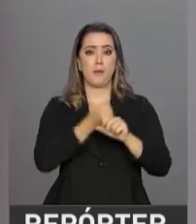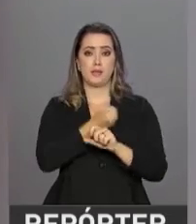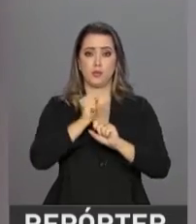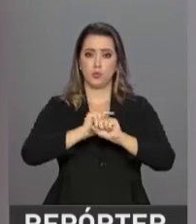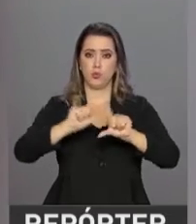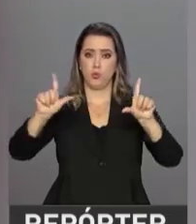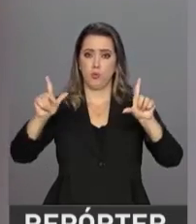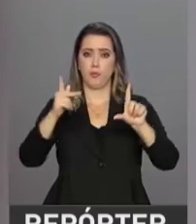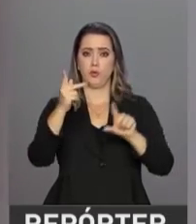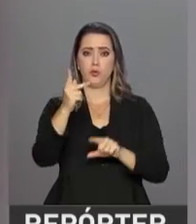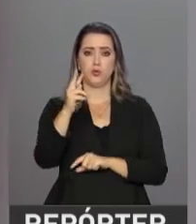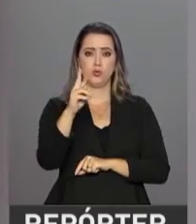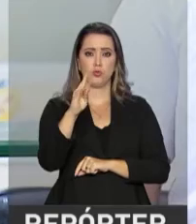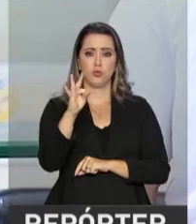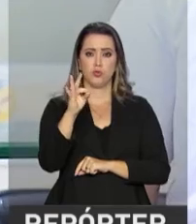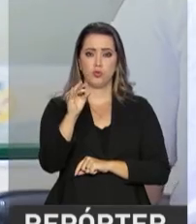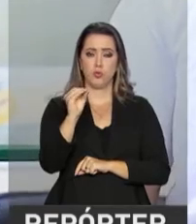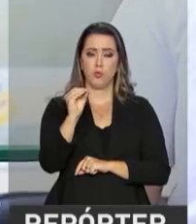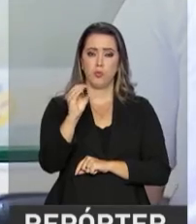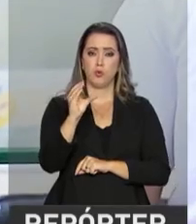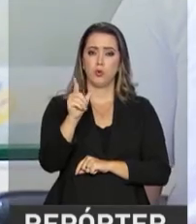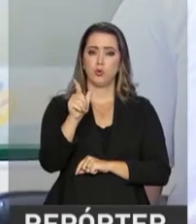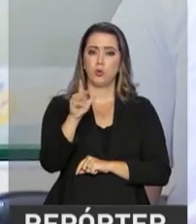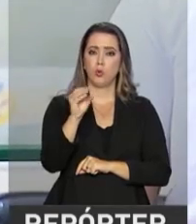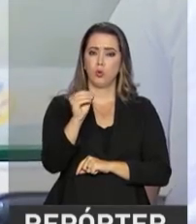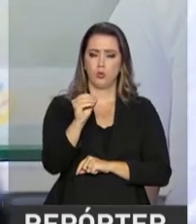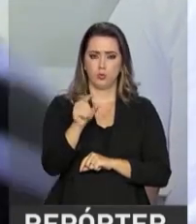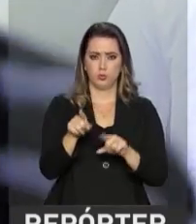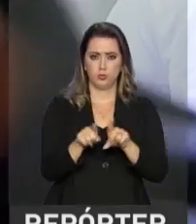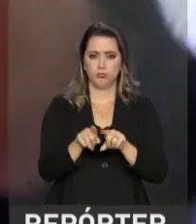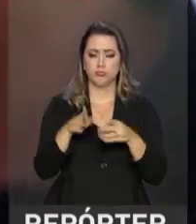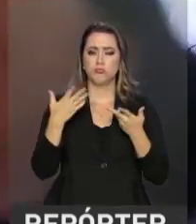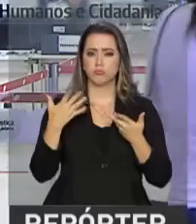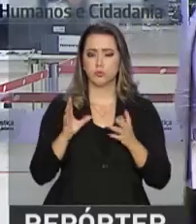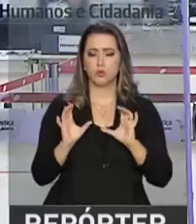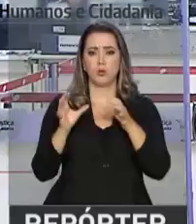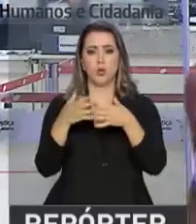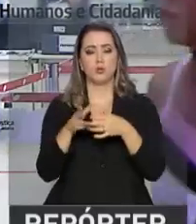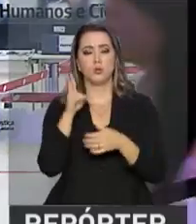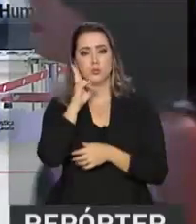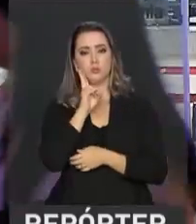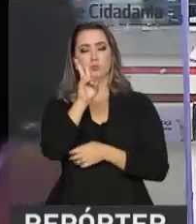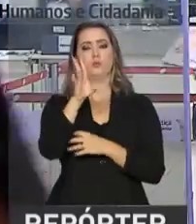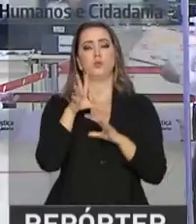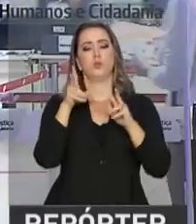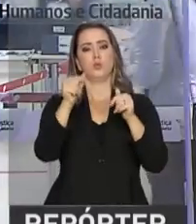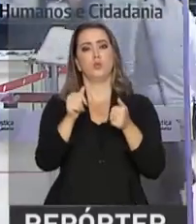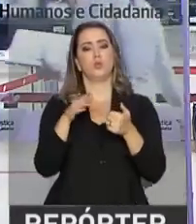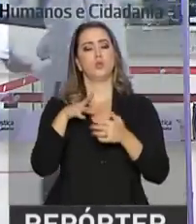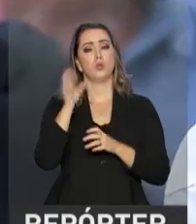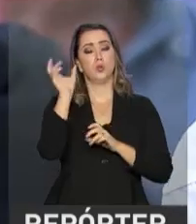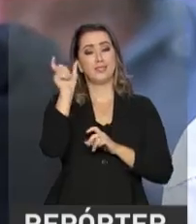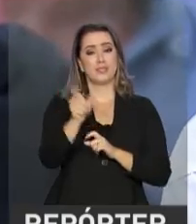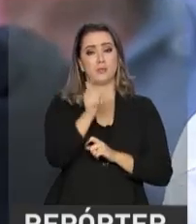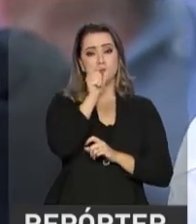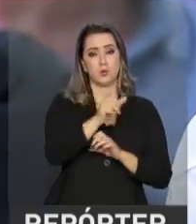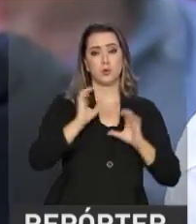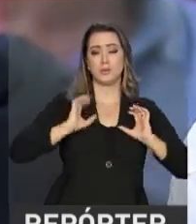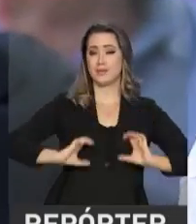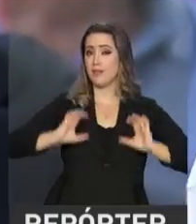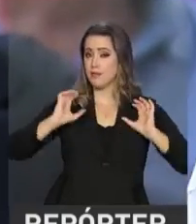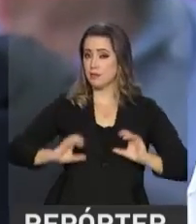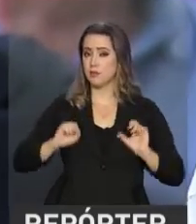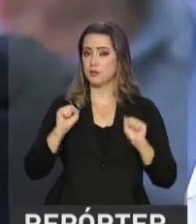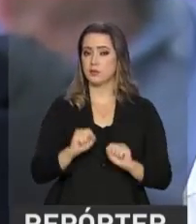protocolo para o acompanhamento às ouvidorias do poder executivo vão assegurar que todo cidadão possa ter